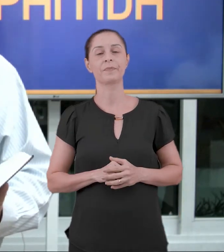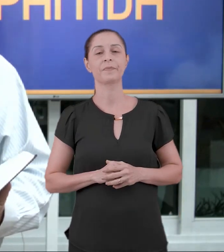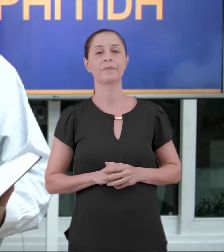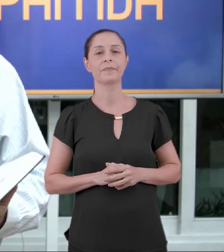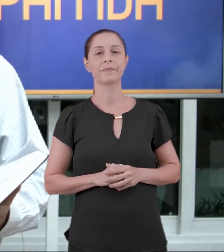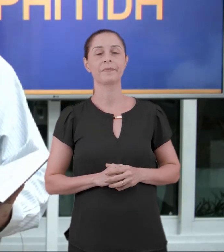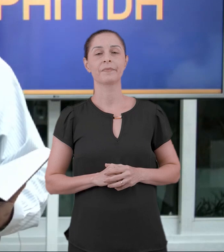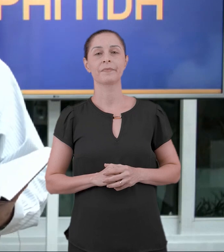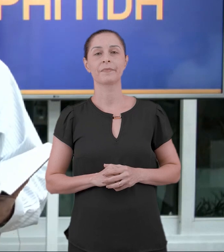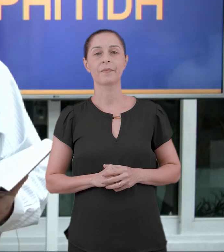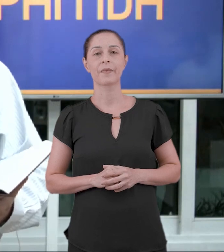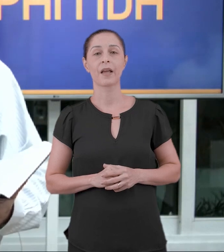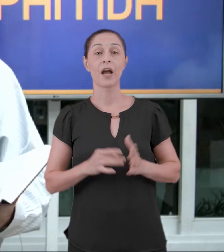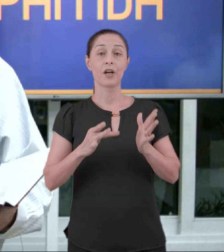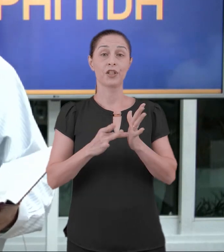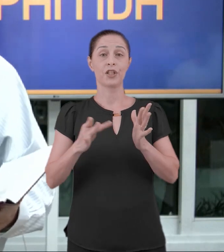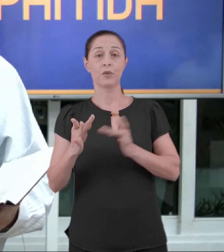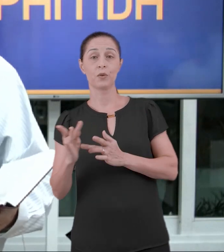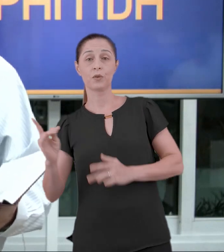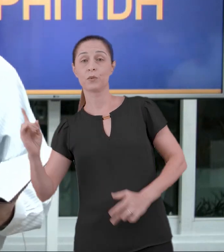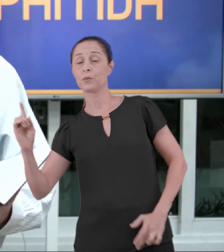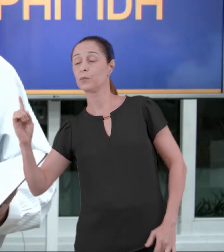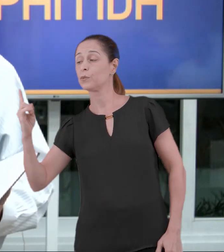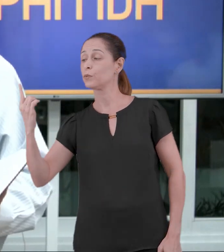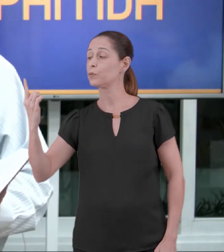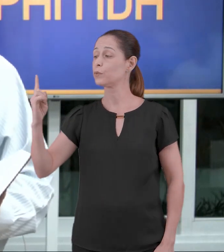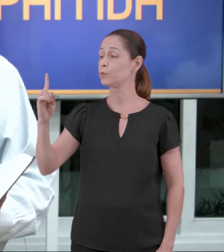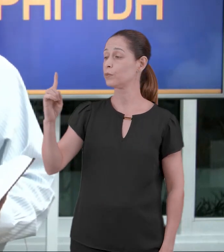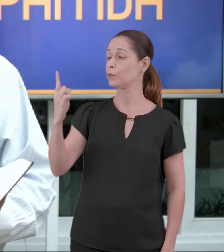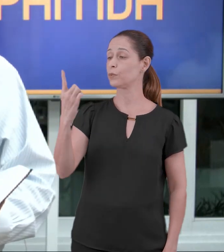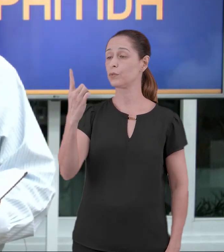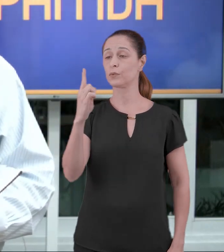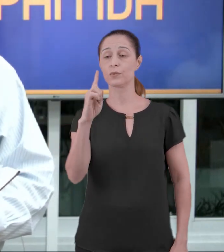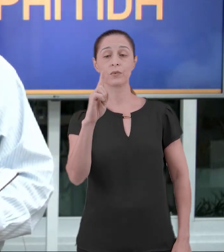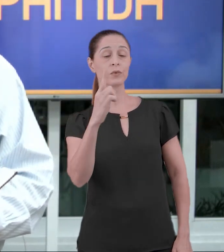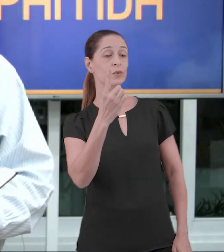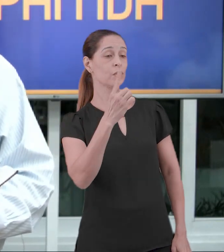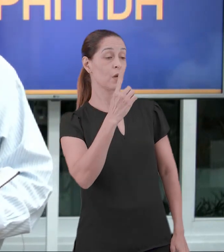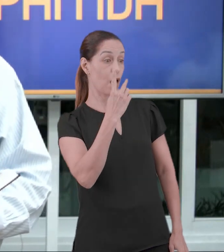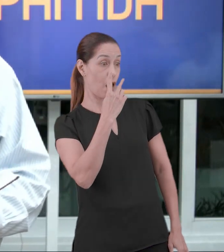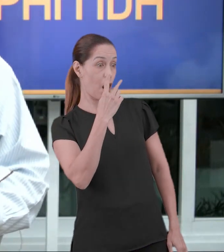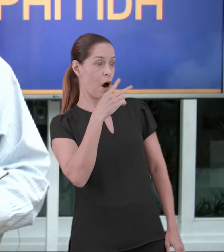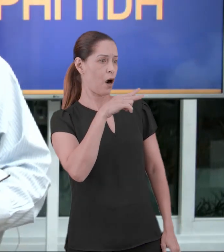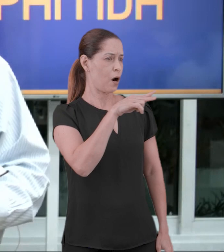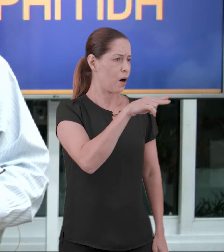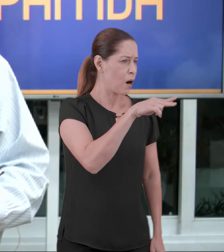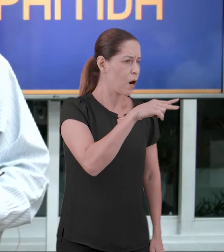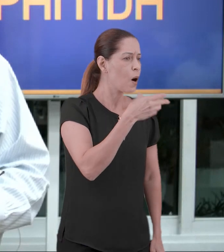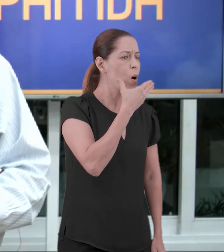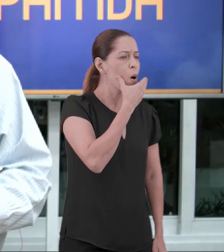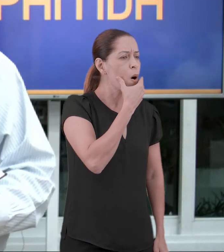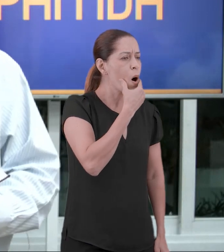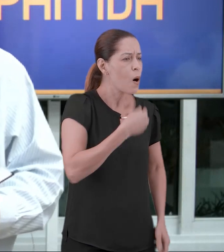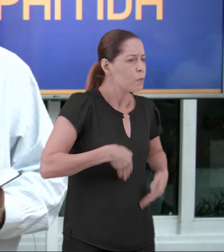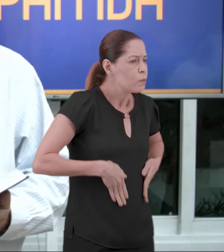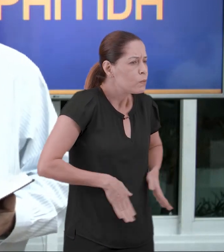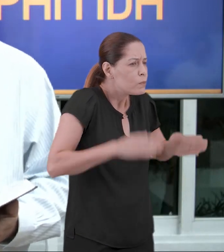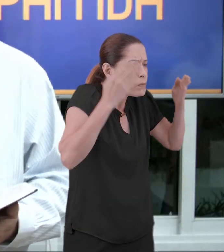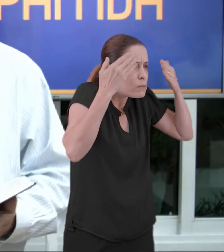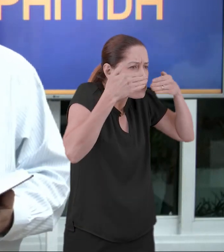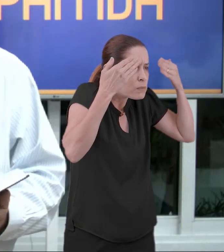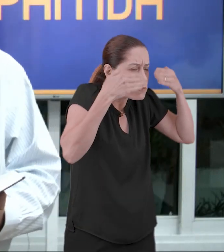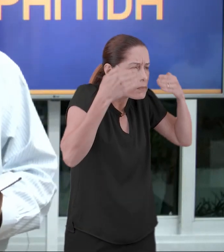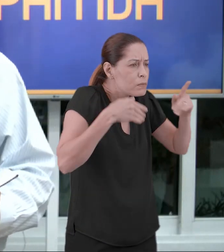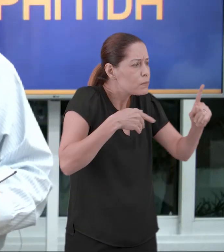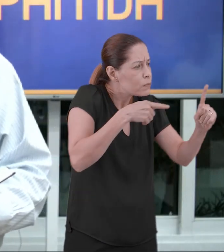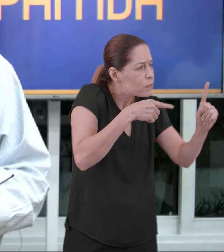assim: caminhando Jesus viu um homem cego de nascença. E os seus discípulos